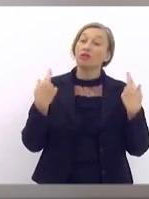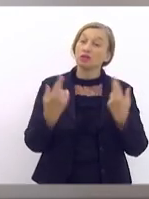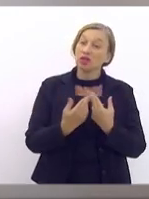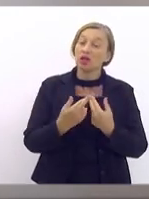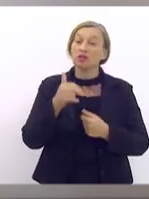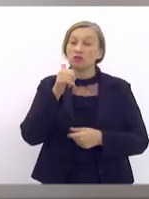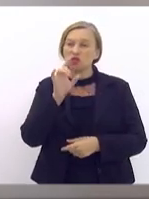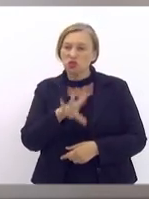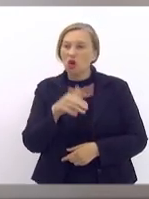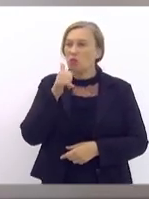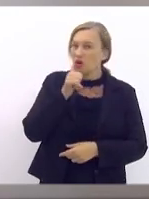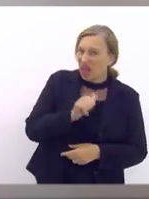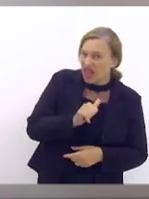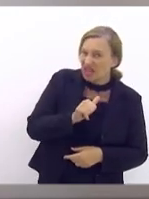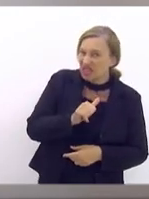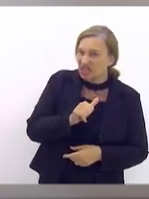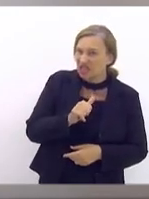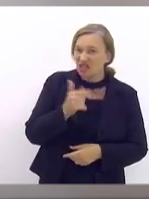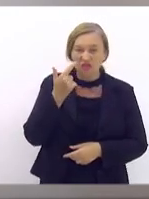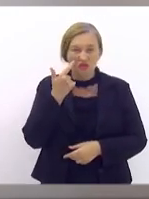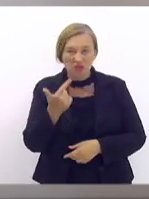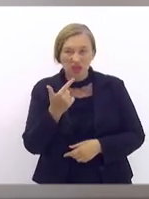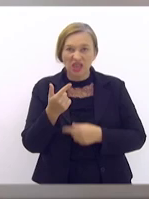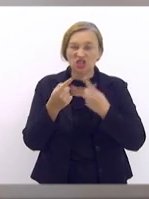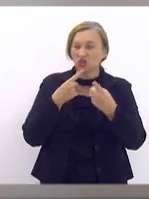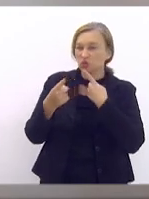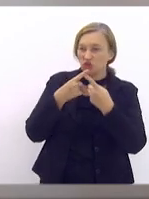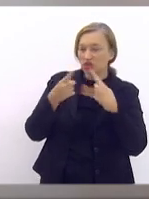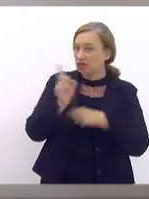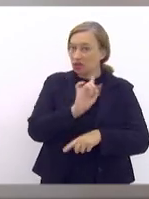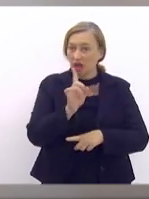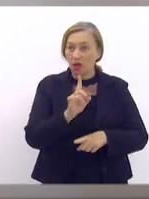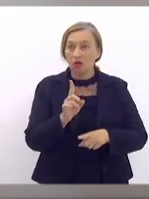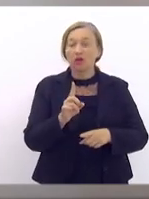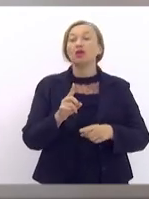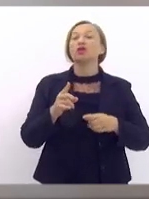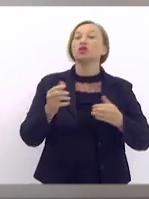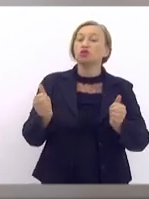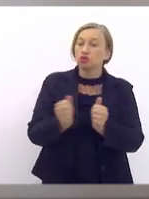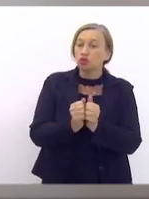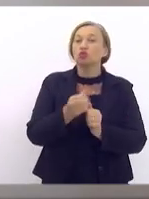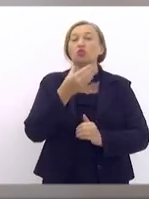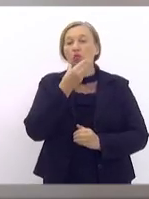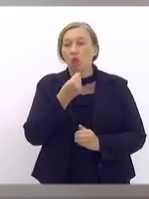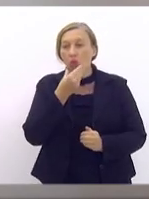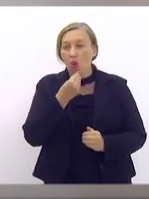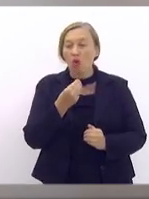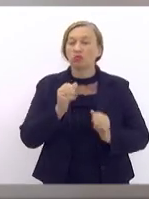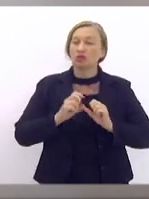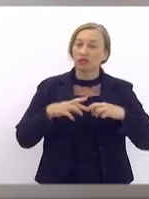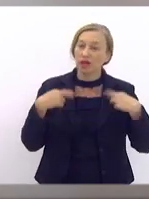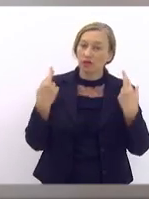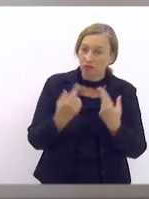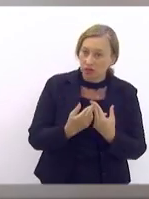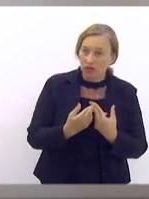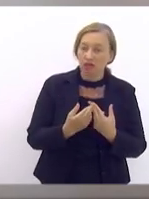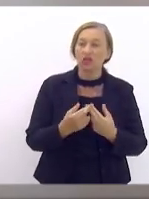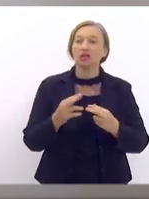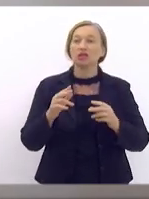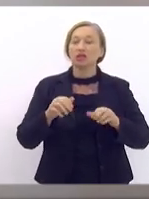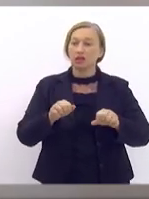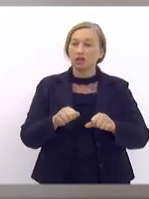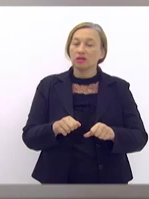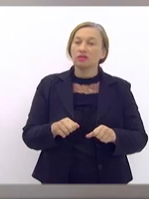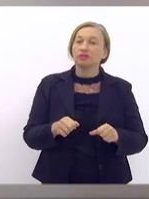só vem mulheres assistir, só vem mulheres debater, falar. Trazer esses homens para os eventos, que eles estejam presentes, tanto na